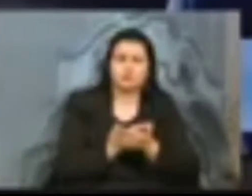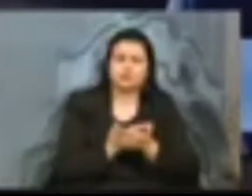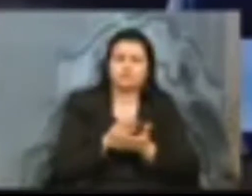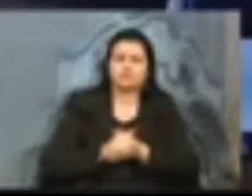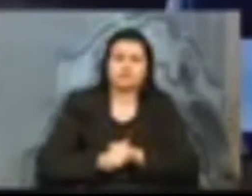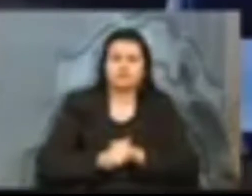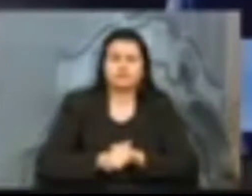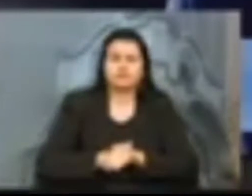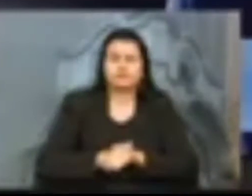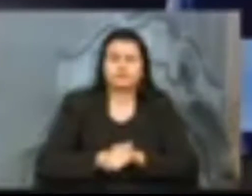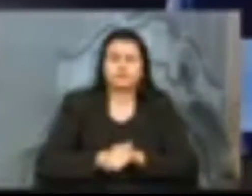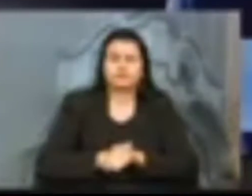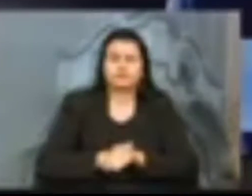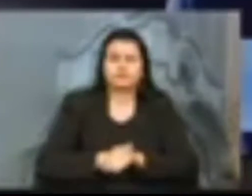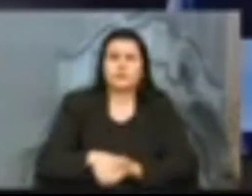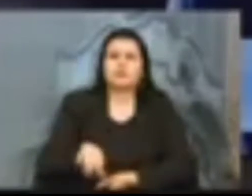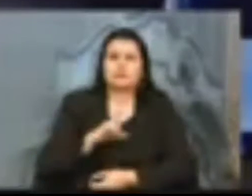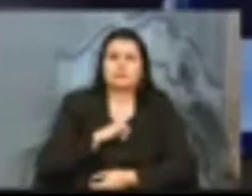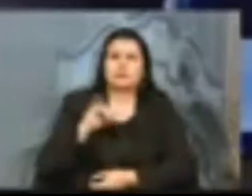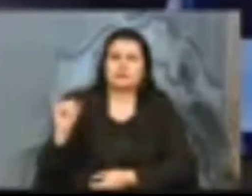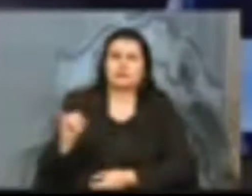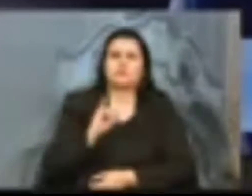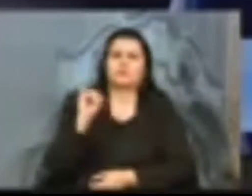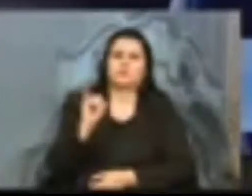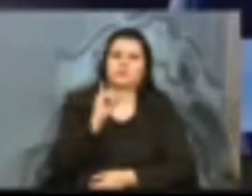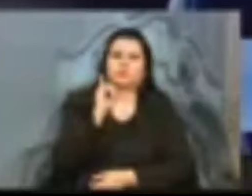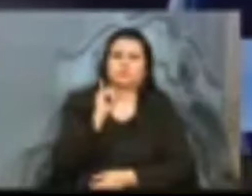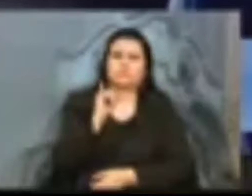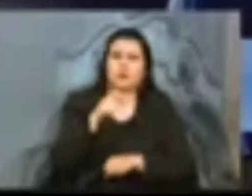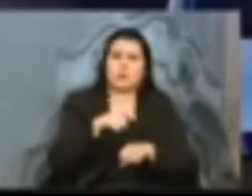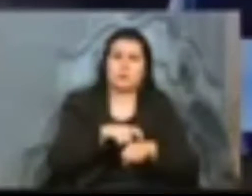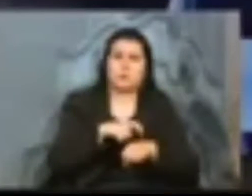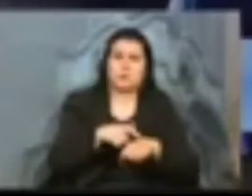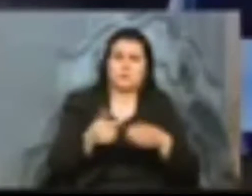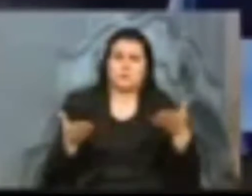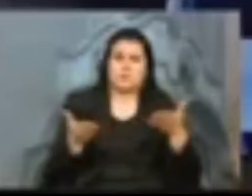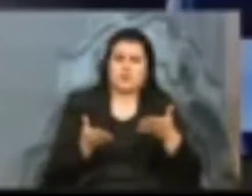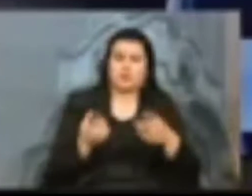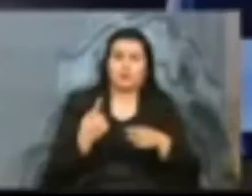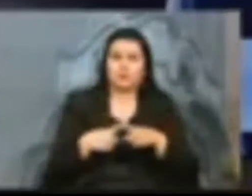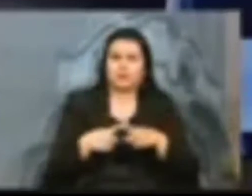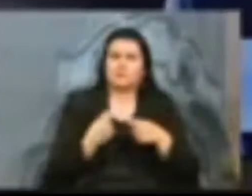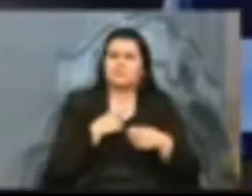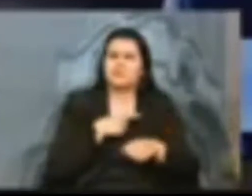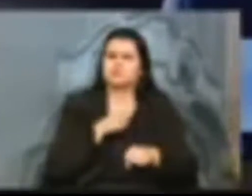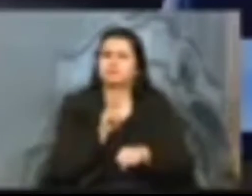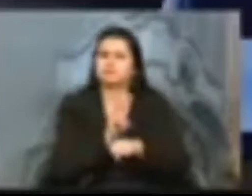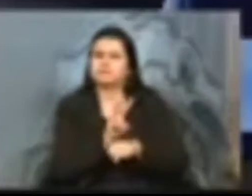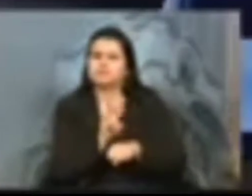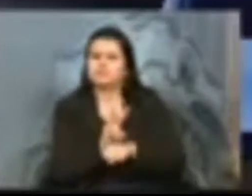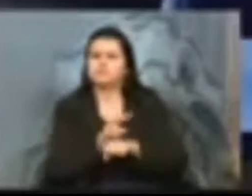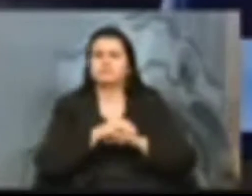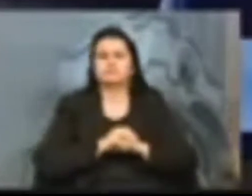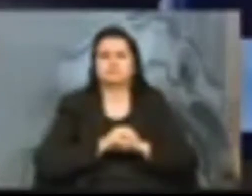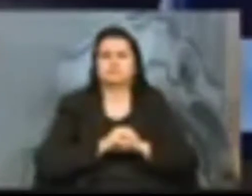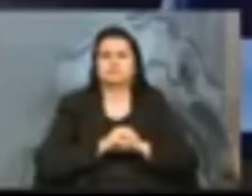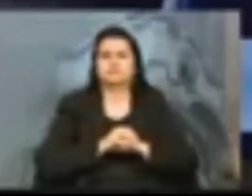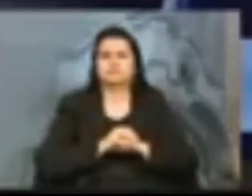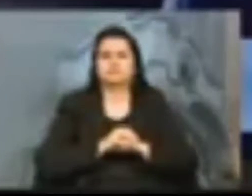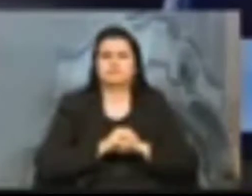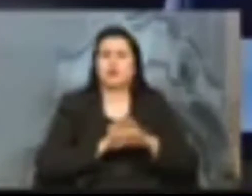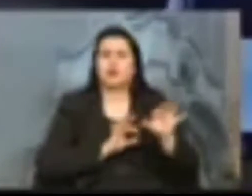tenha uma relevância nesse momento para a gente ter uma manutenção da ordem,